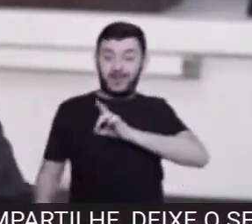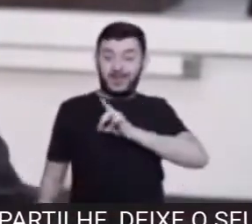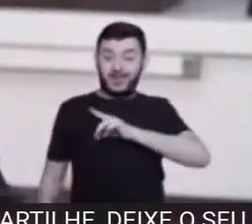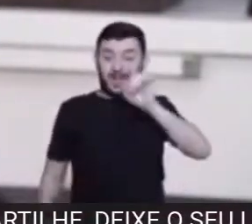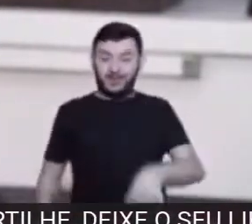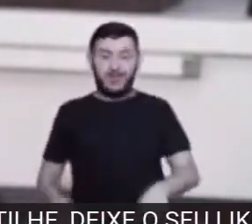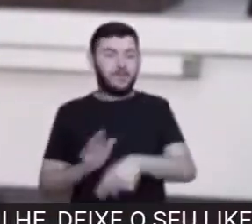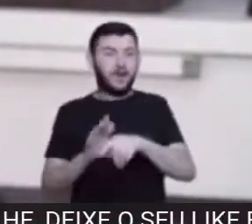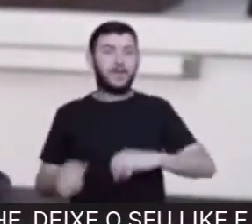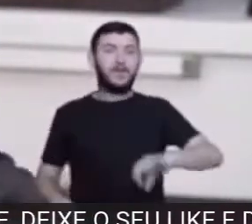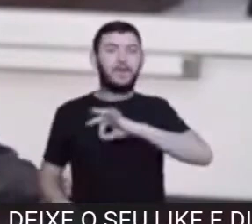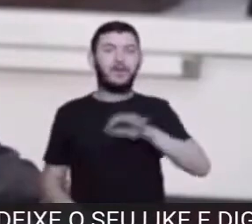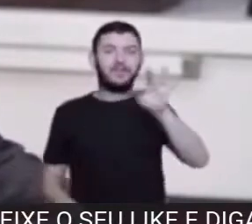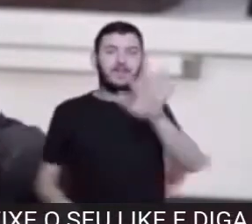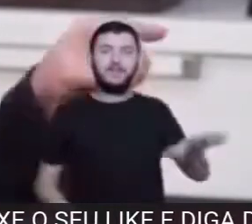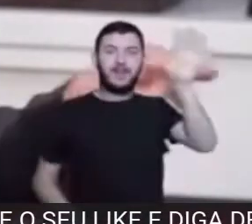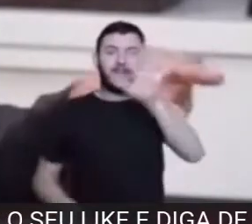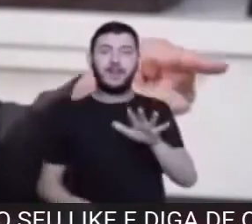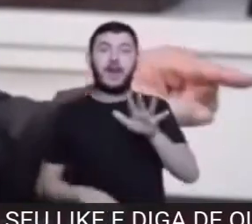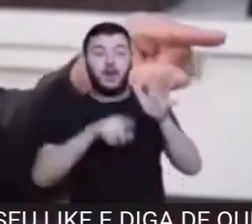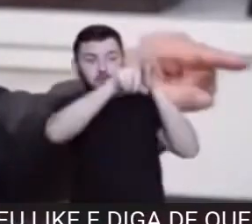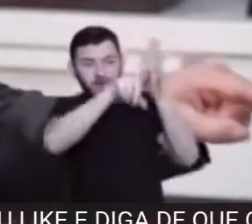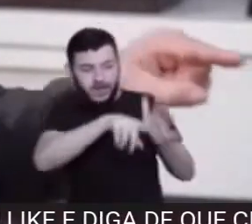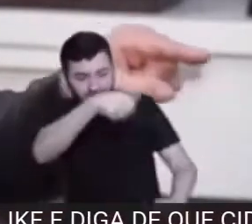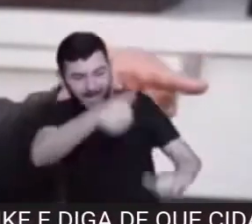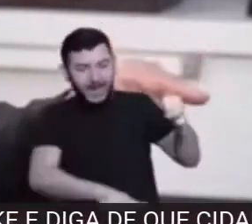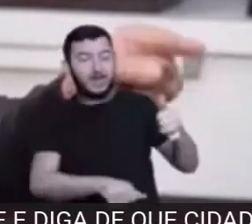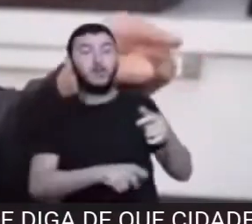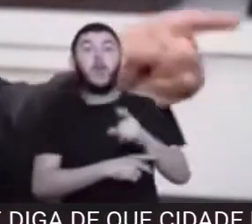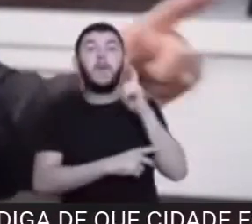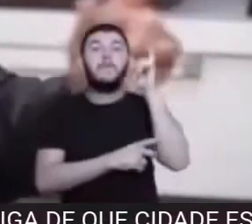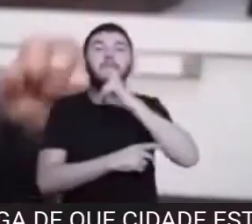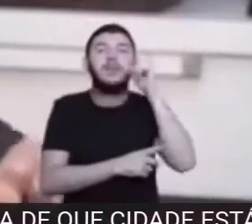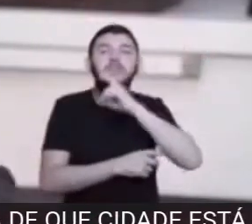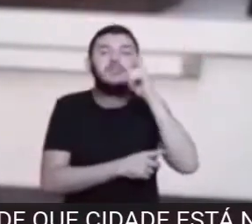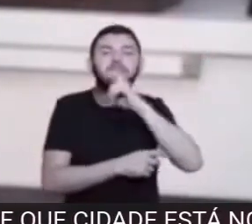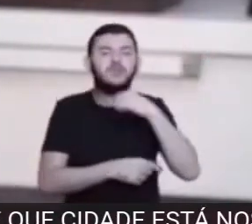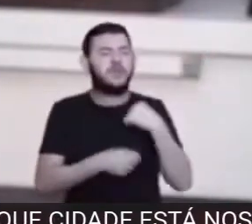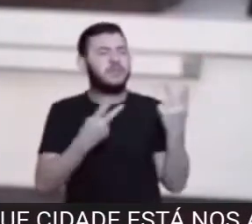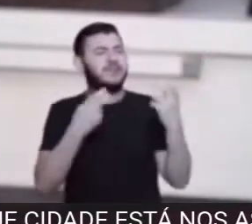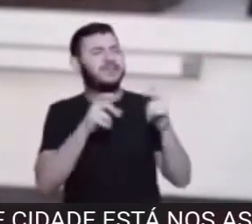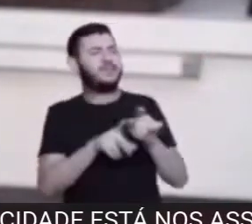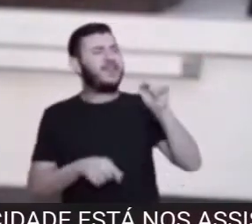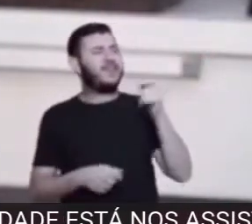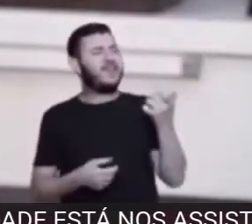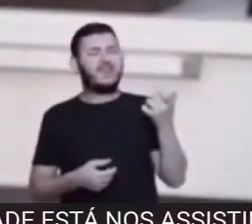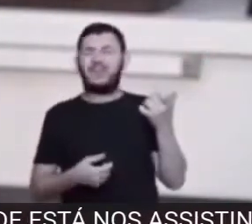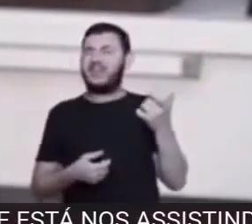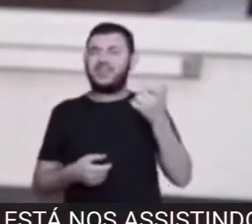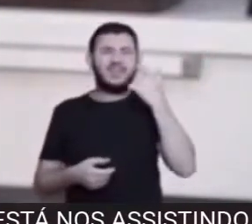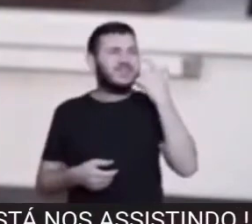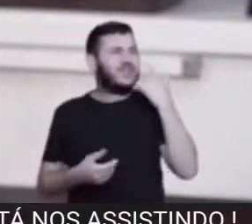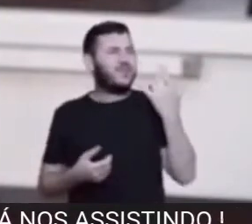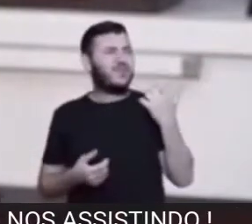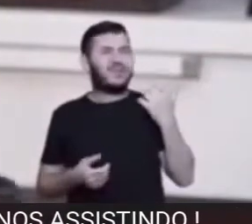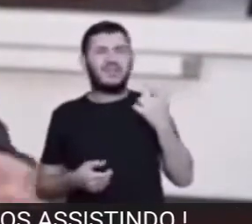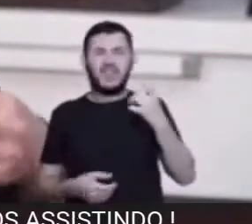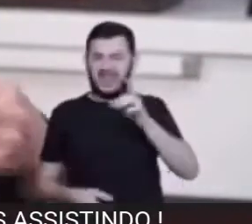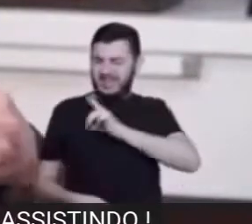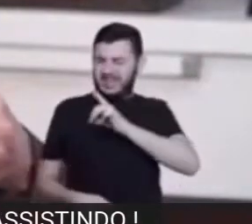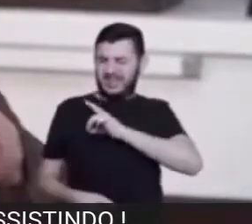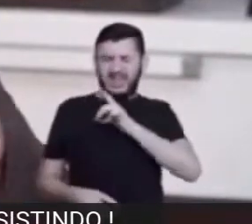comigo mentiram no inquérito. Muitas vezes eu vi o delegado falar, eu falava, esse delegado não está procurando prova. Esse